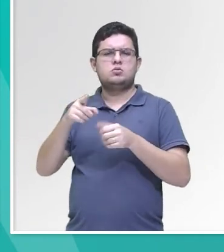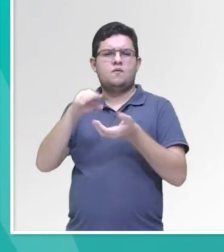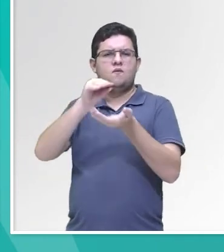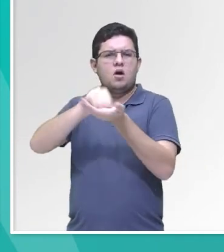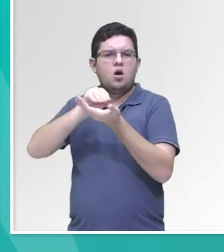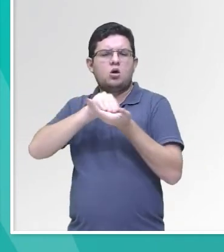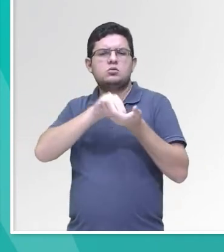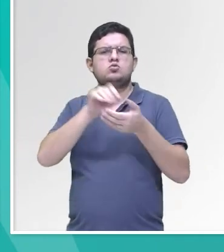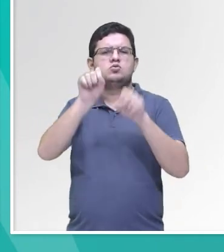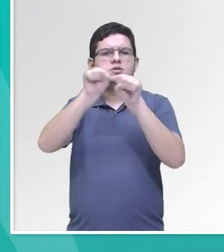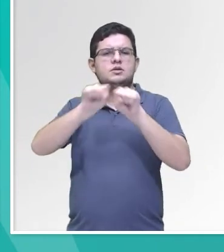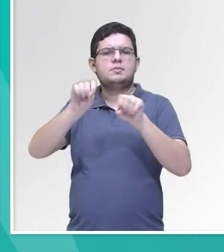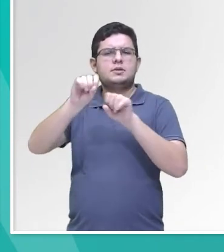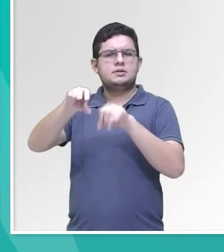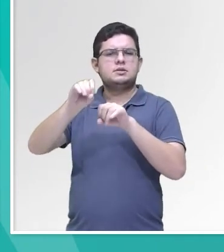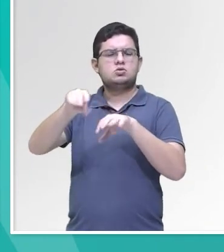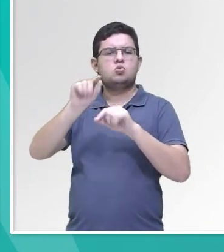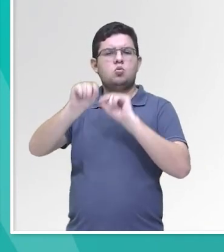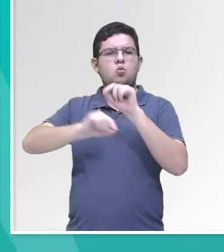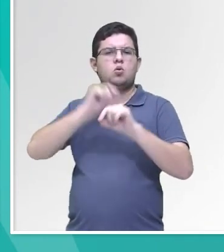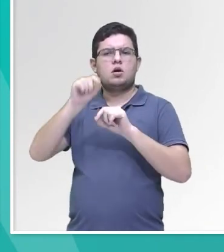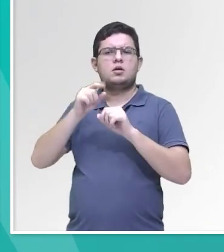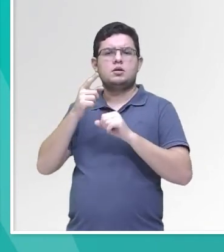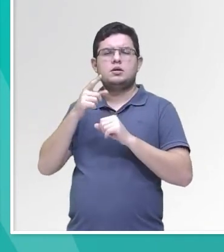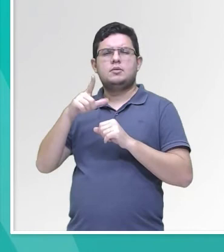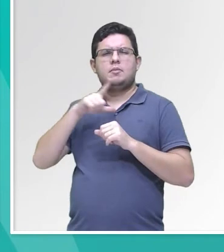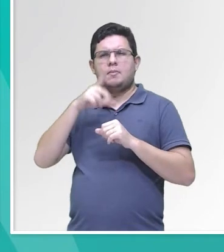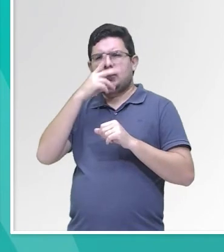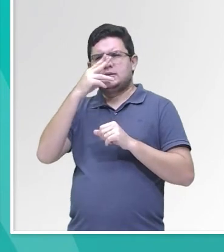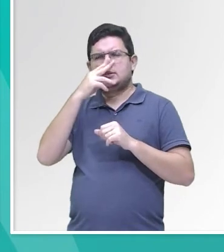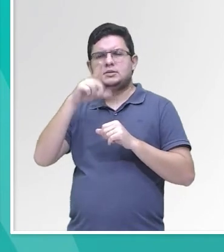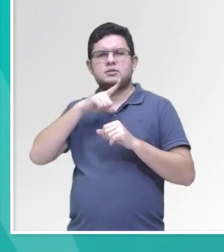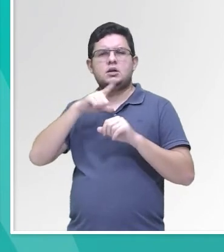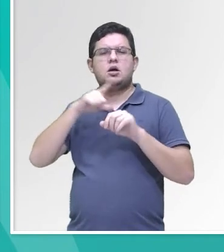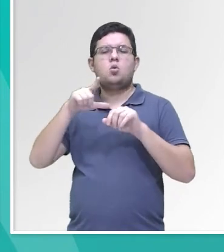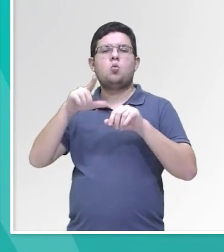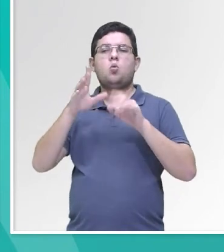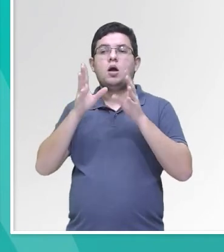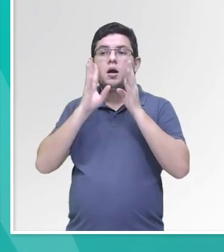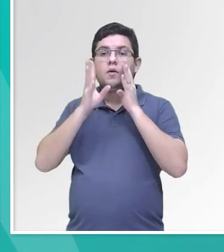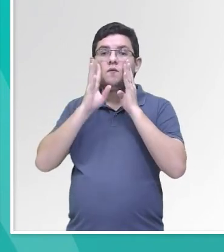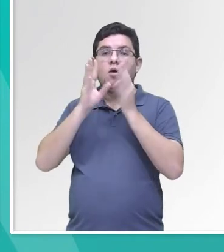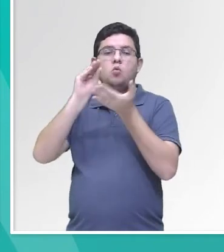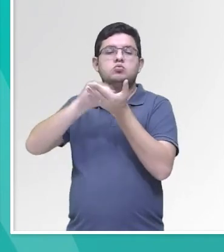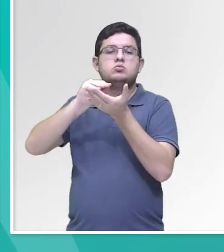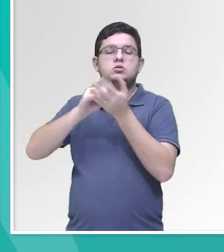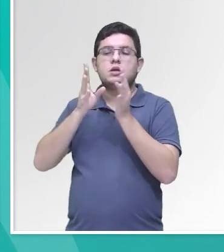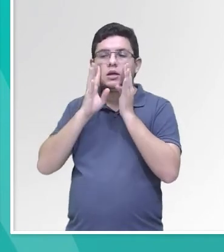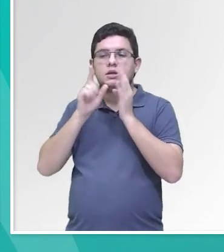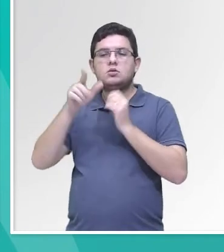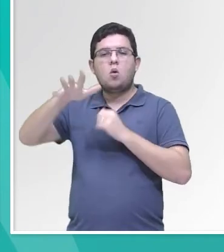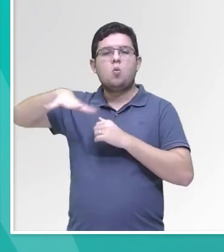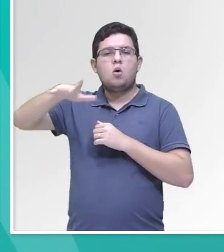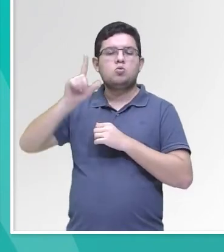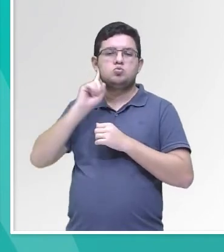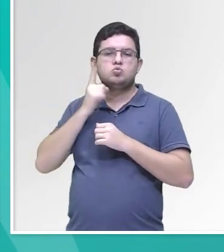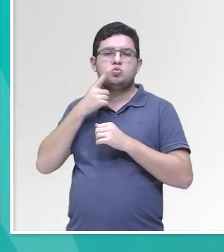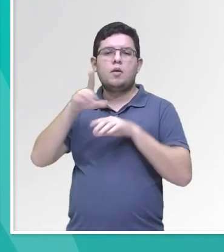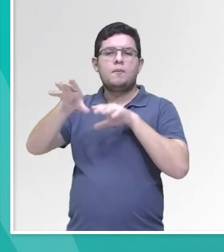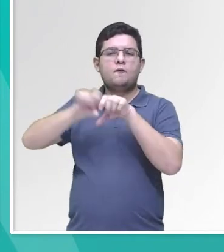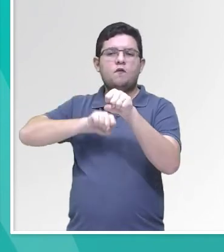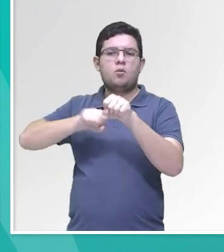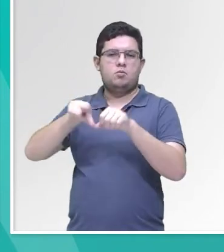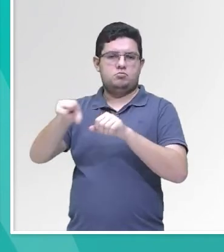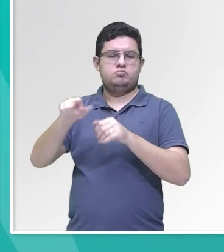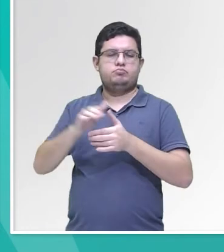educacional deixa um déficit na atenção, né, aos surdos na formação do Brasil.